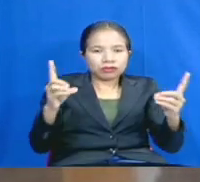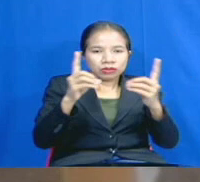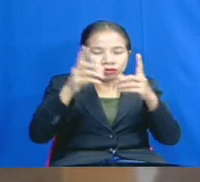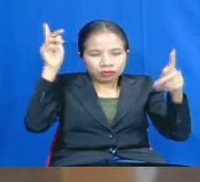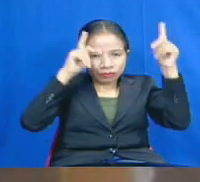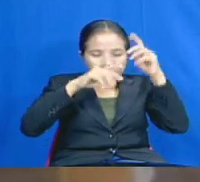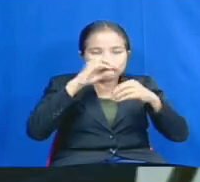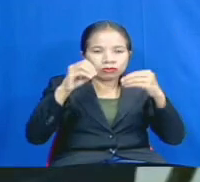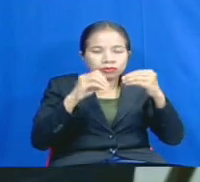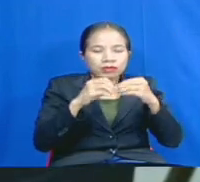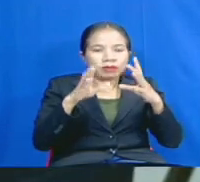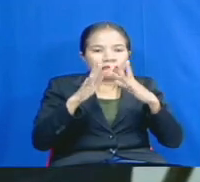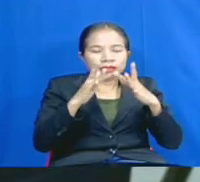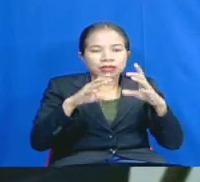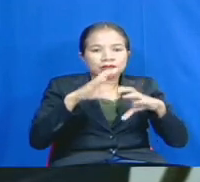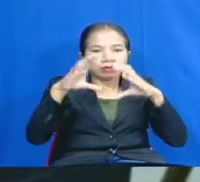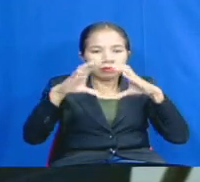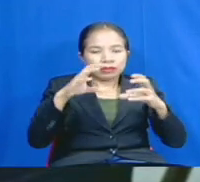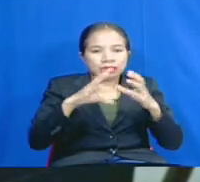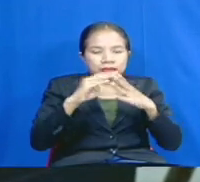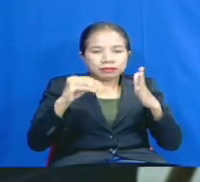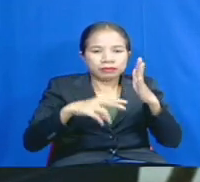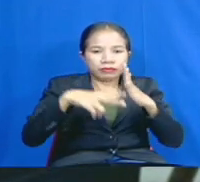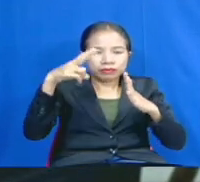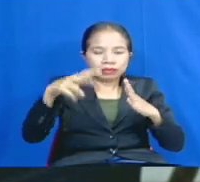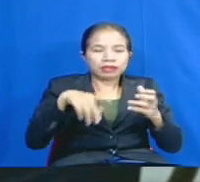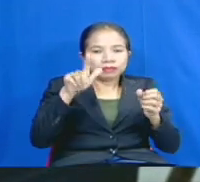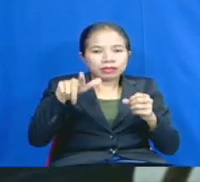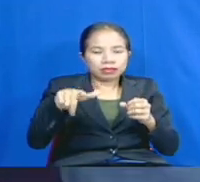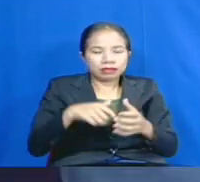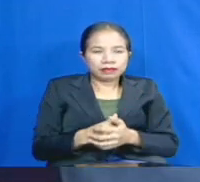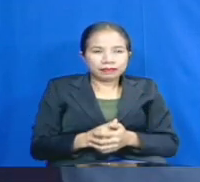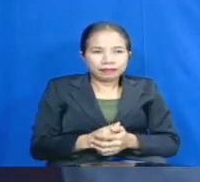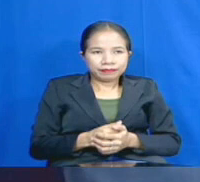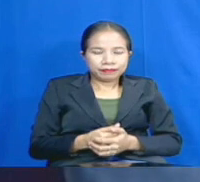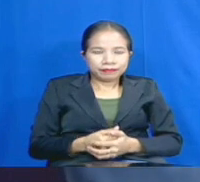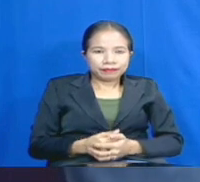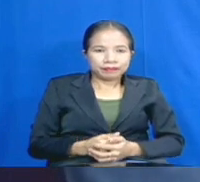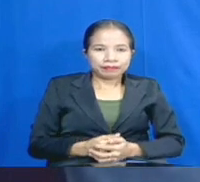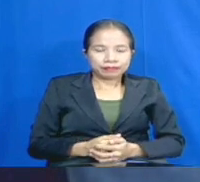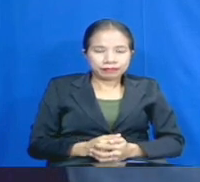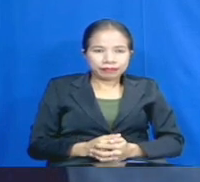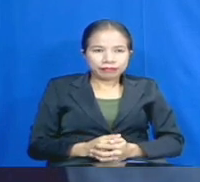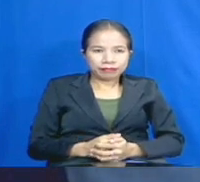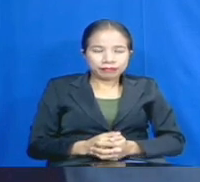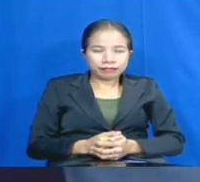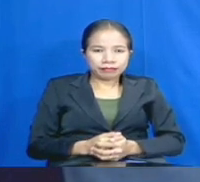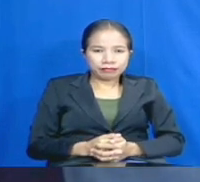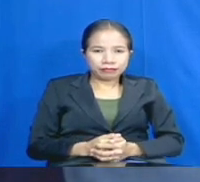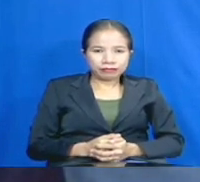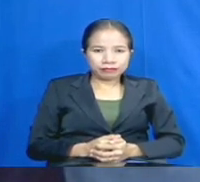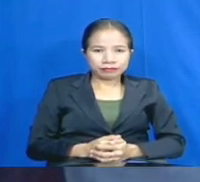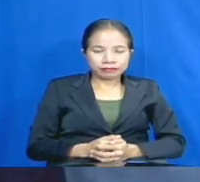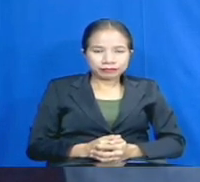a setor telecomunicação, liu velocidade de internet na tarde. Purpose of the meeting today. I'm Ted Katagi from Kenja Kenja